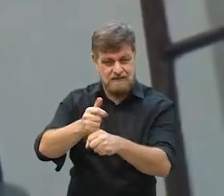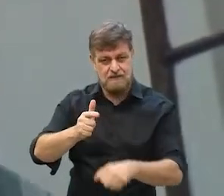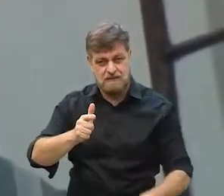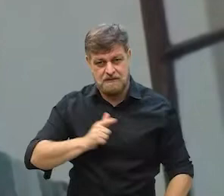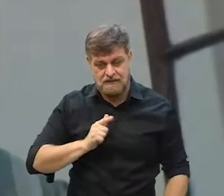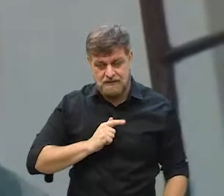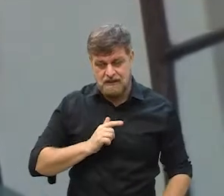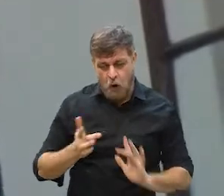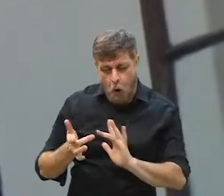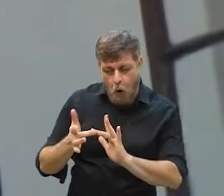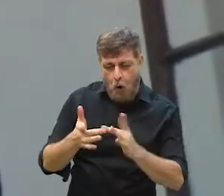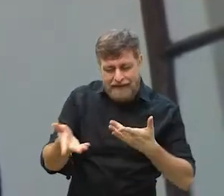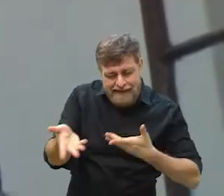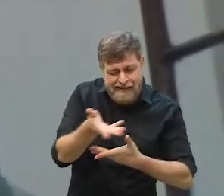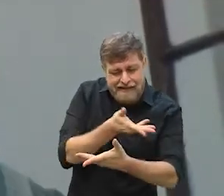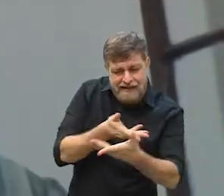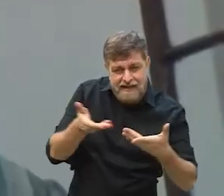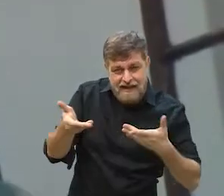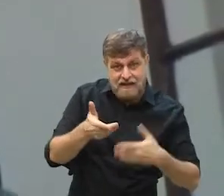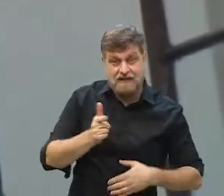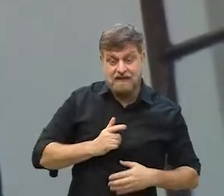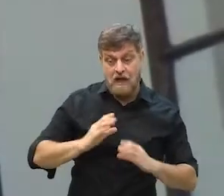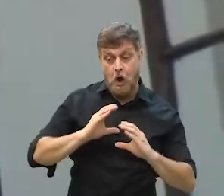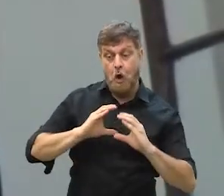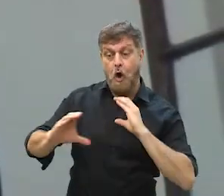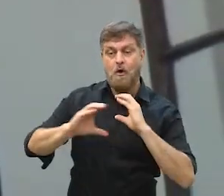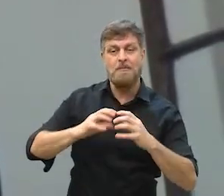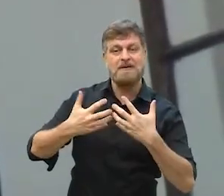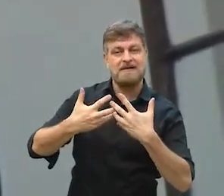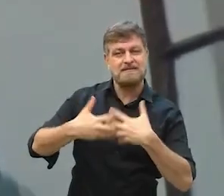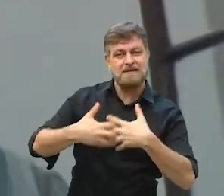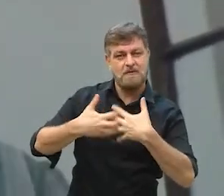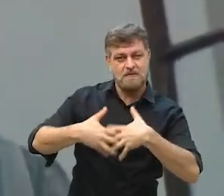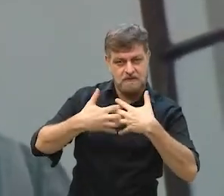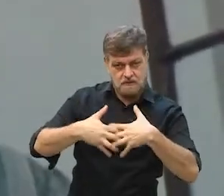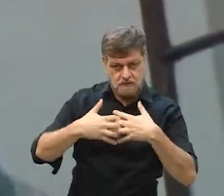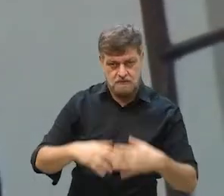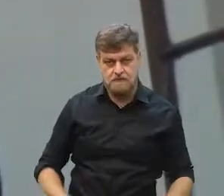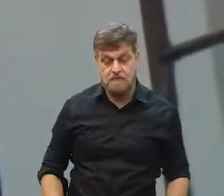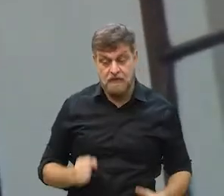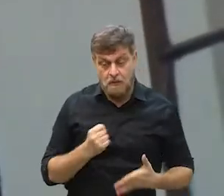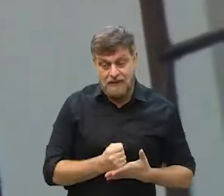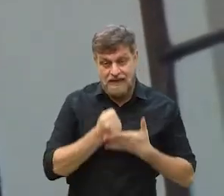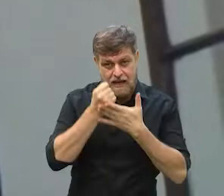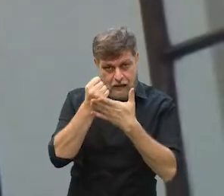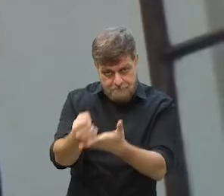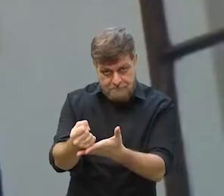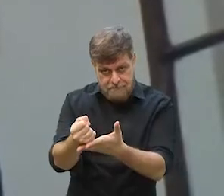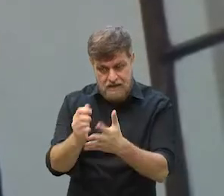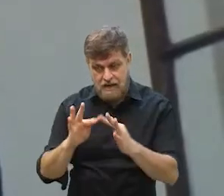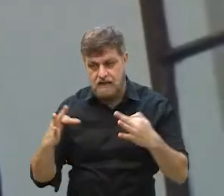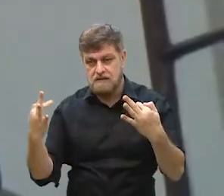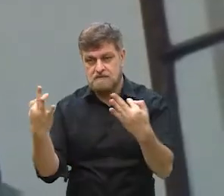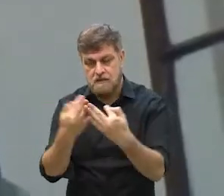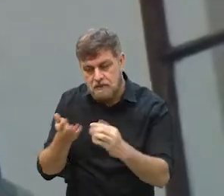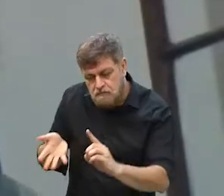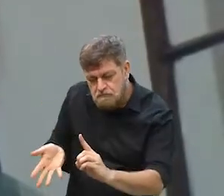maneira conectada, com uma comunicação efetiva. É isso que ampara as nossas